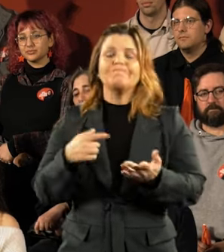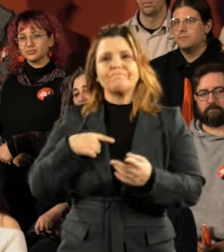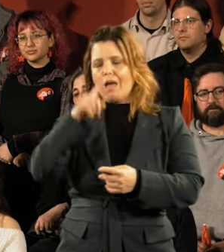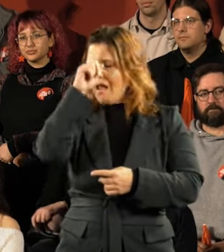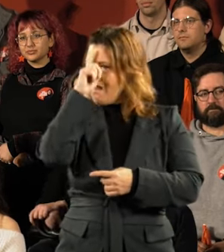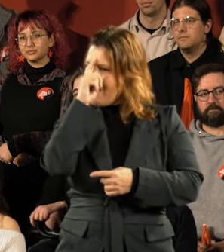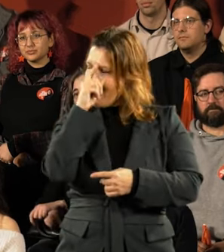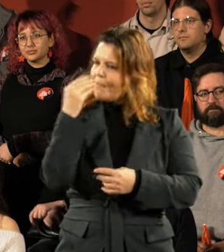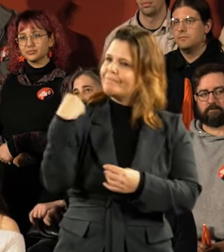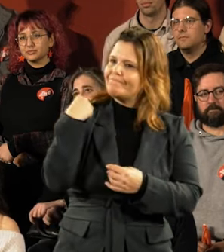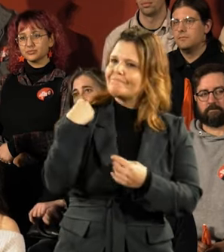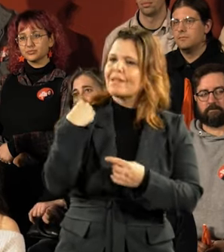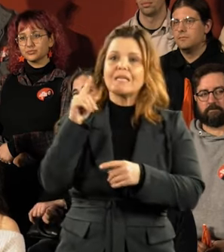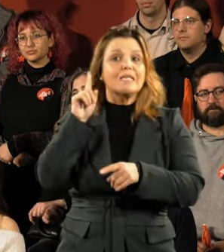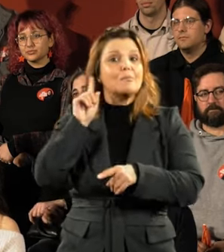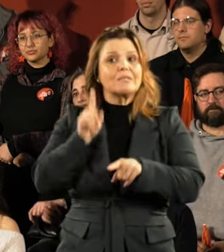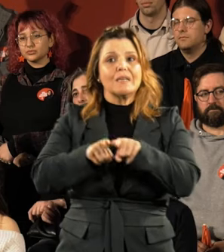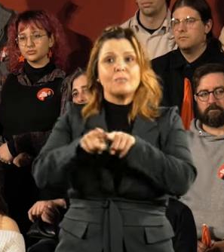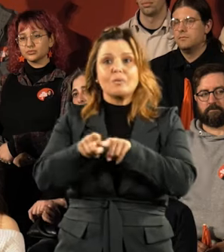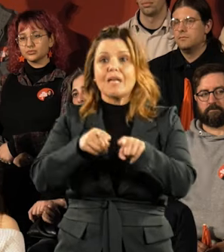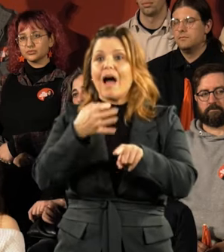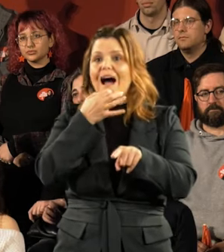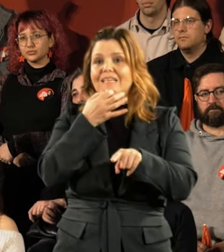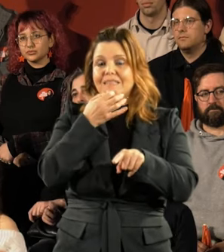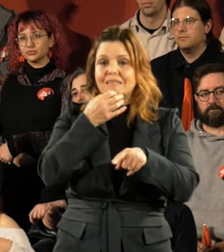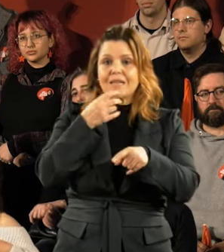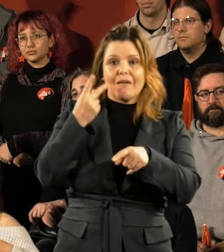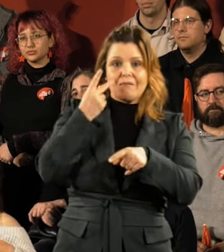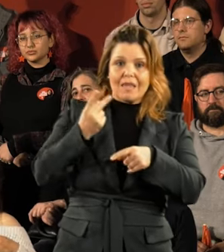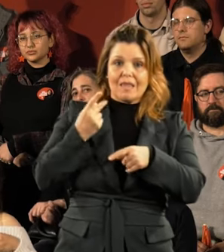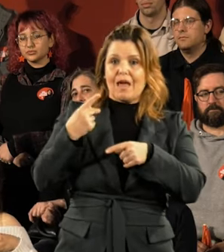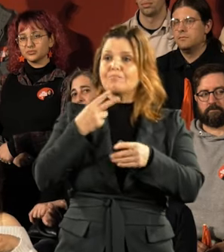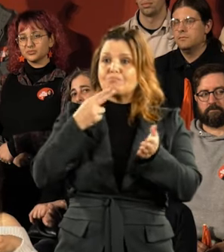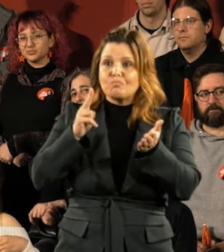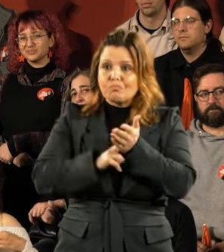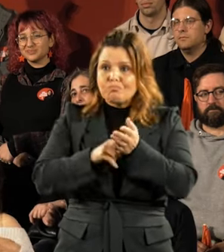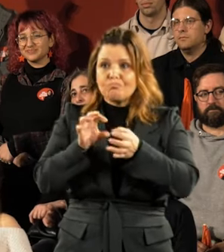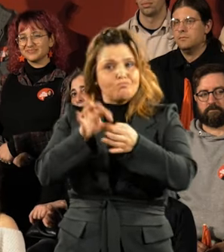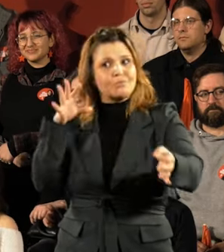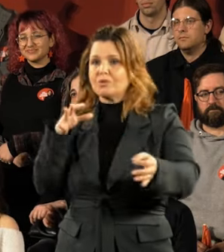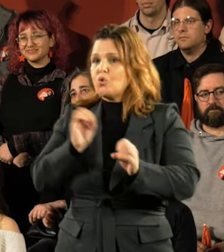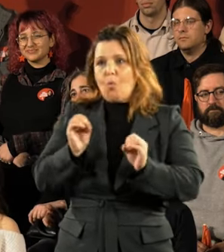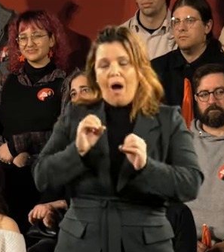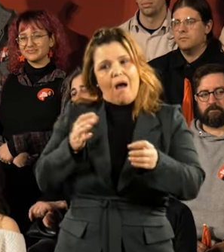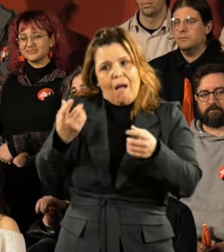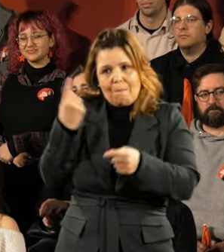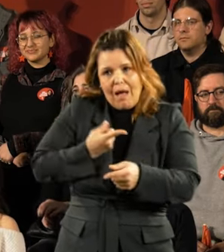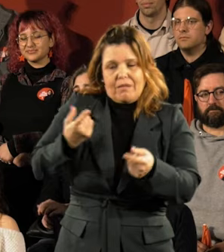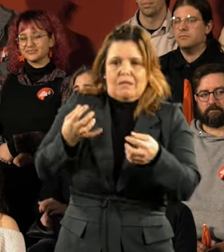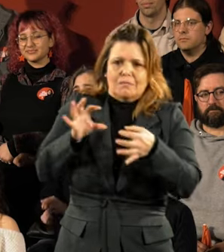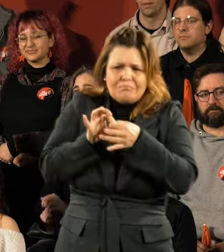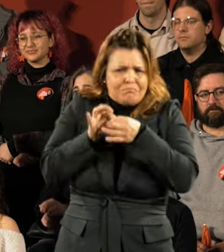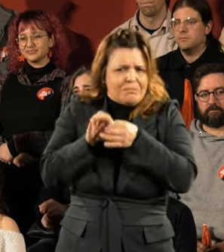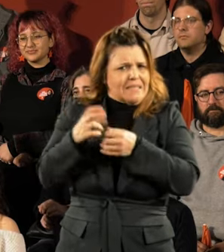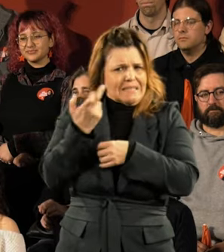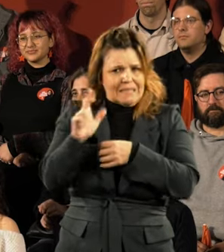que a política que importa é aquela que não se divorcia da vida concreta das pessoas concretas